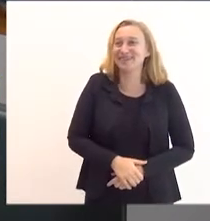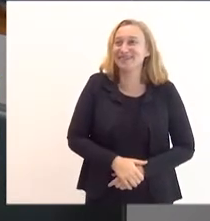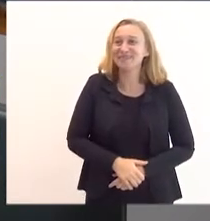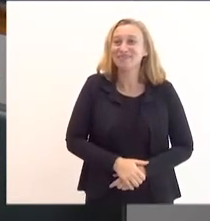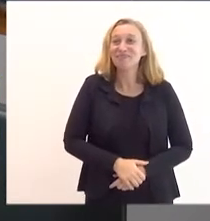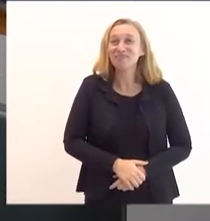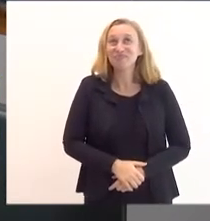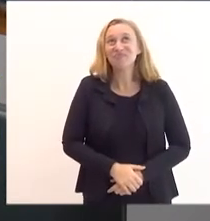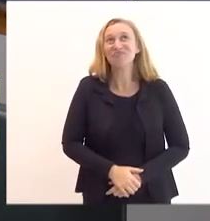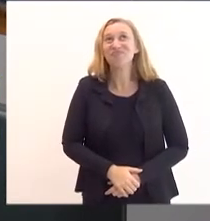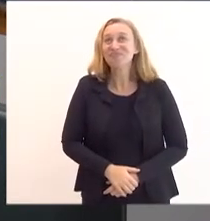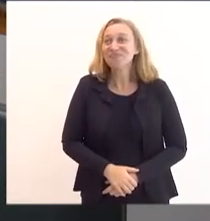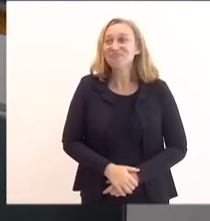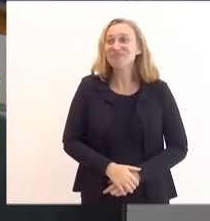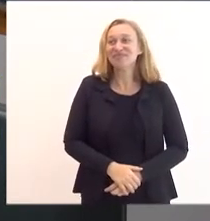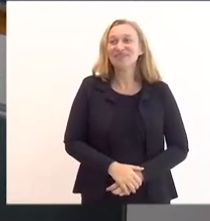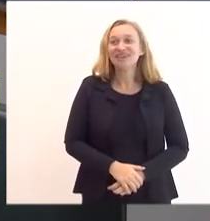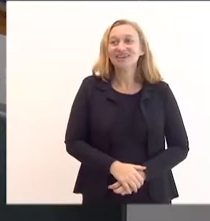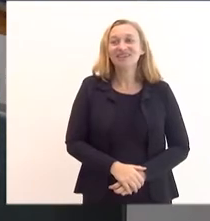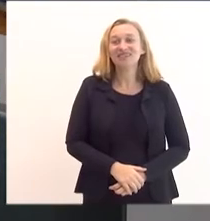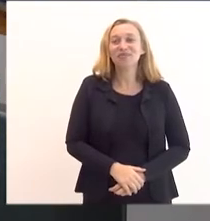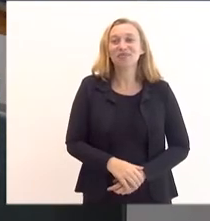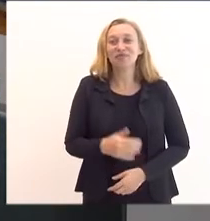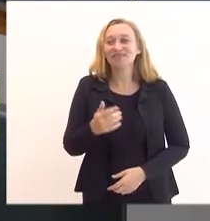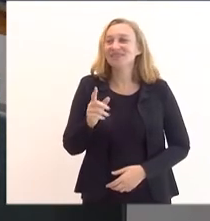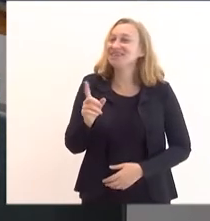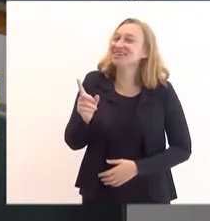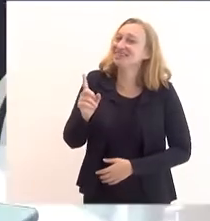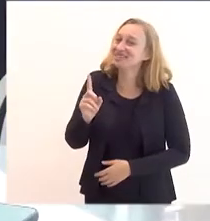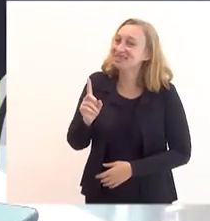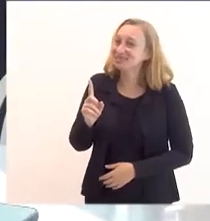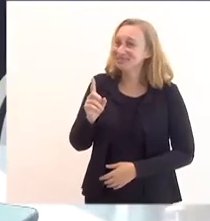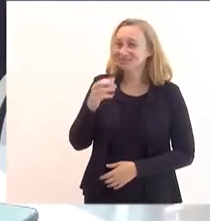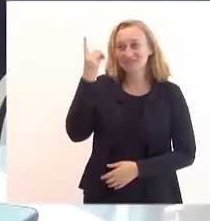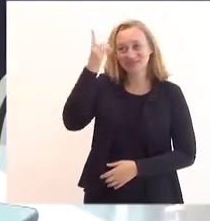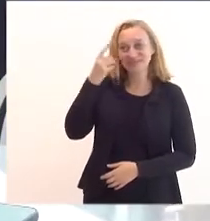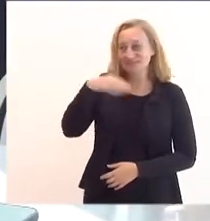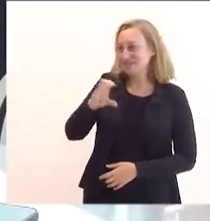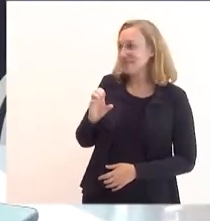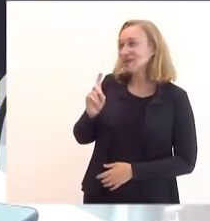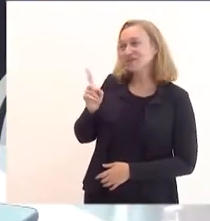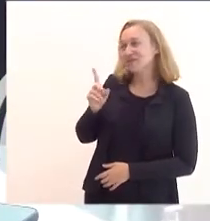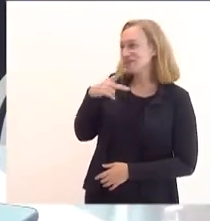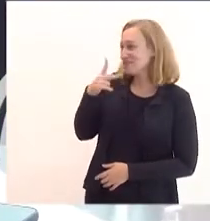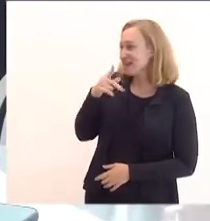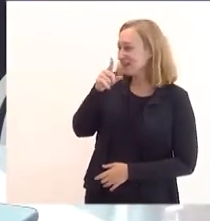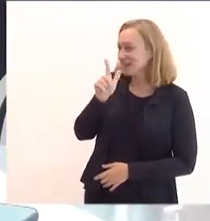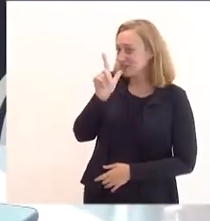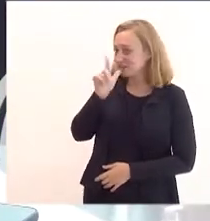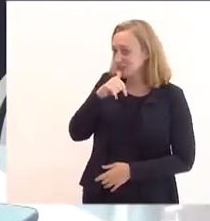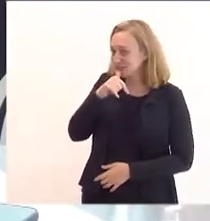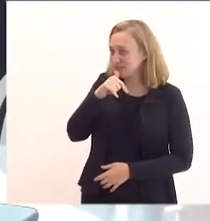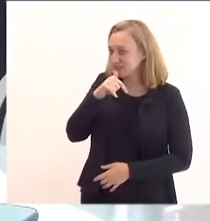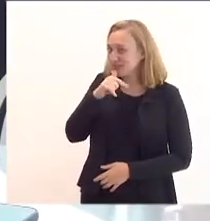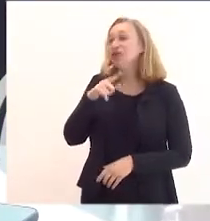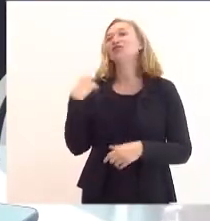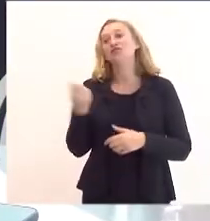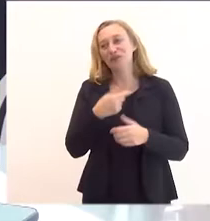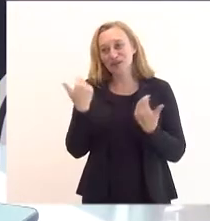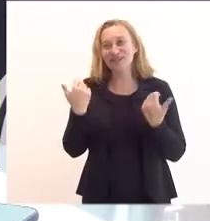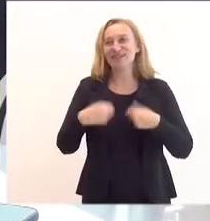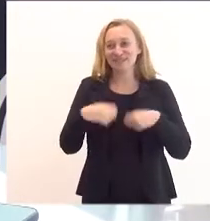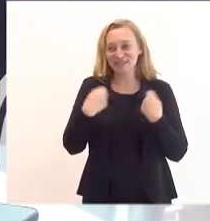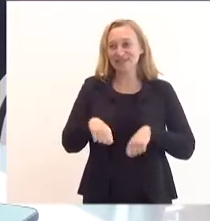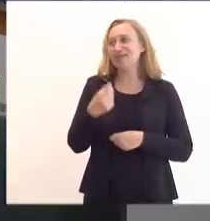ficar calmo. Fica tranquilo. Você não leva a mal, não, Mink. Não acuse o Márcio Pacheco. Todos nós